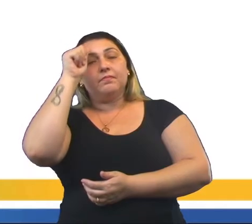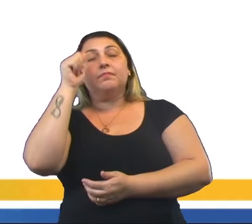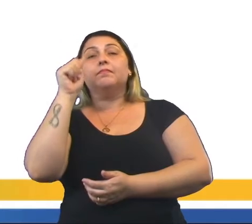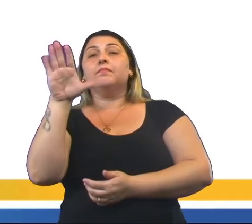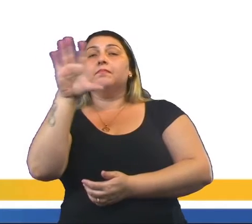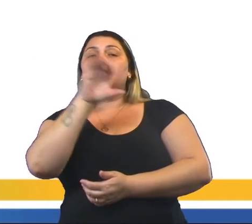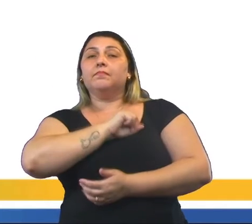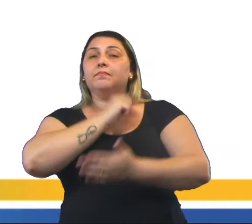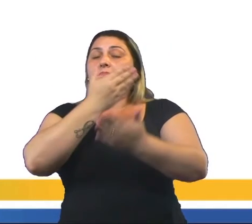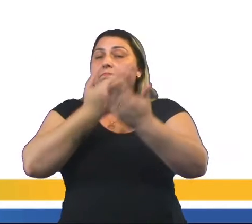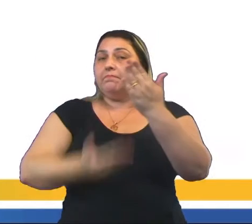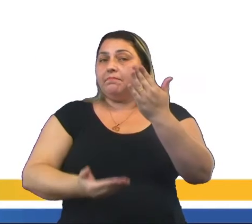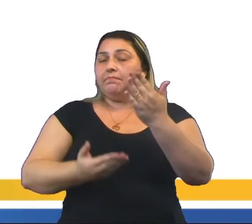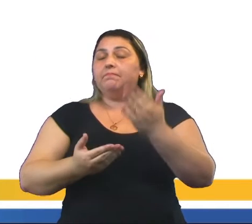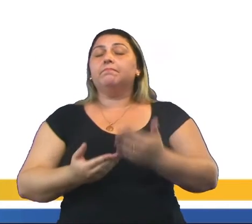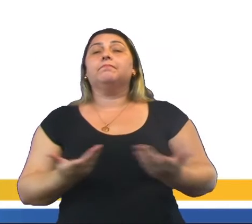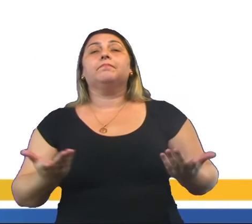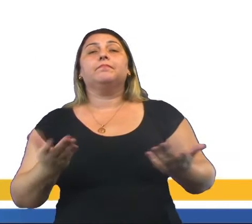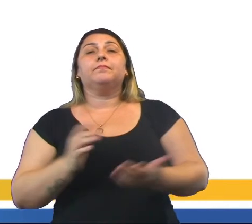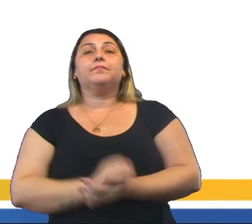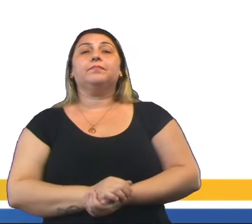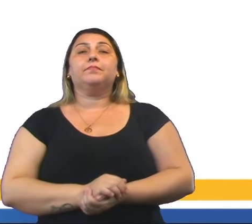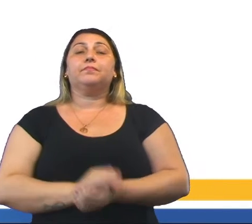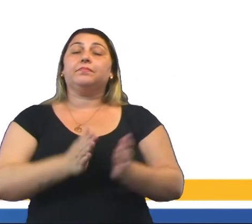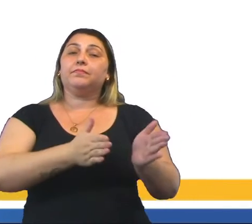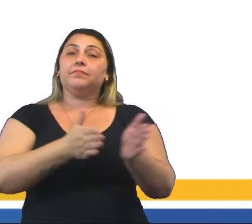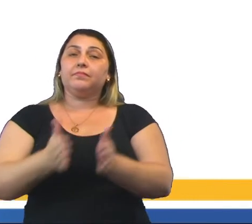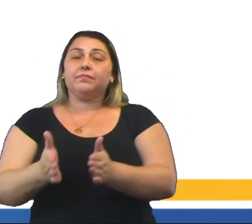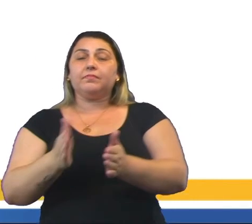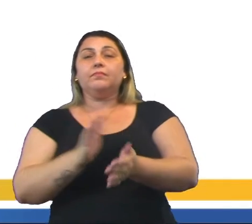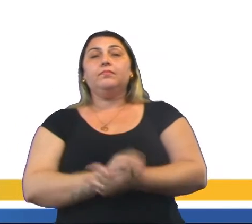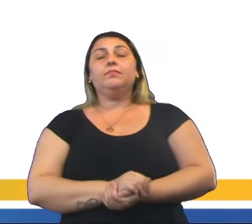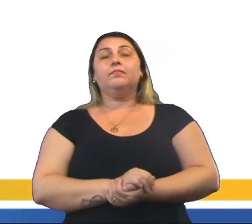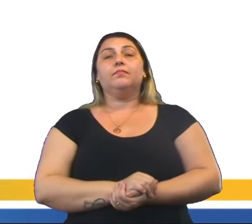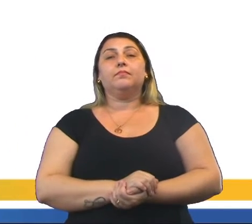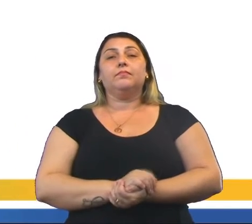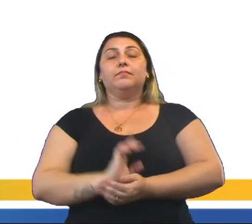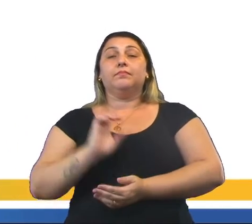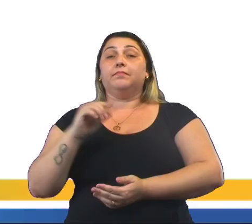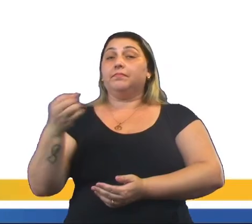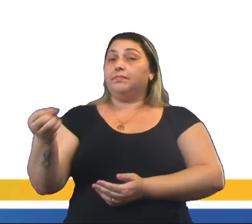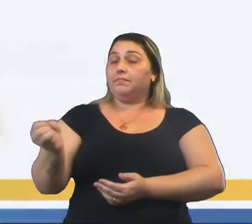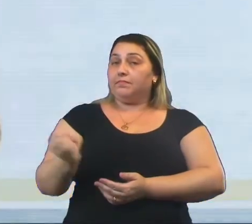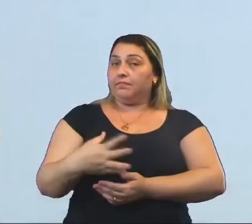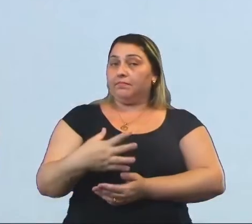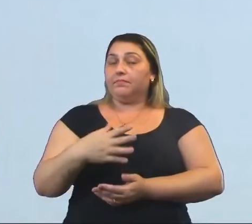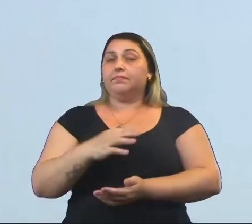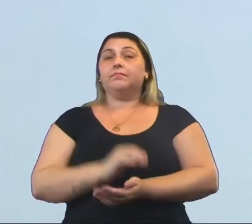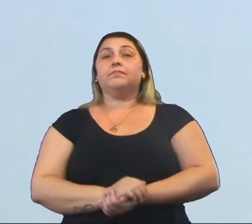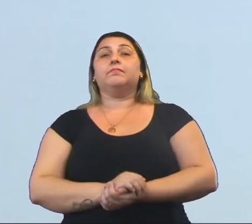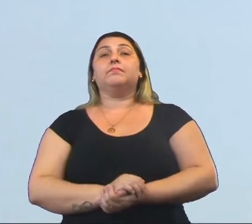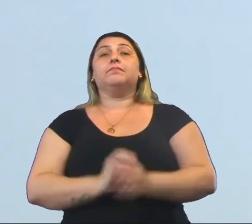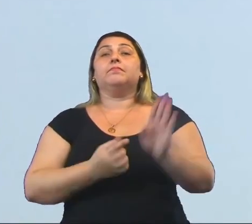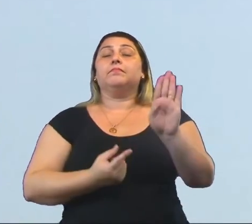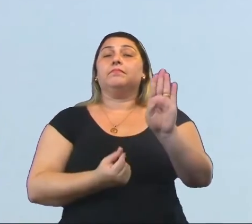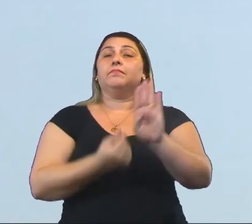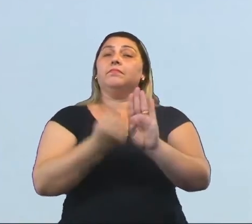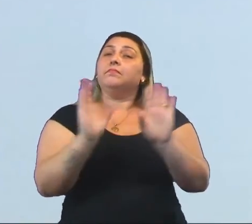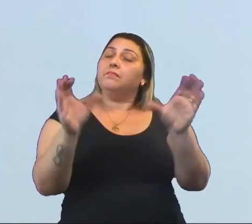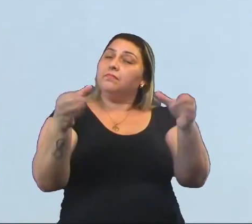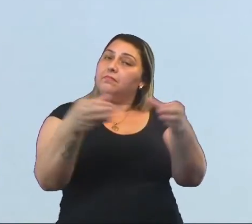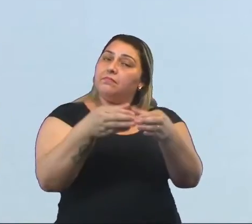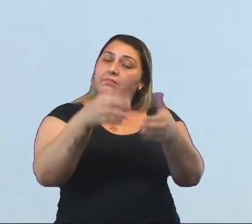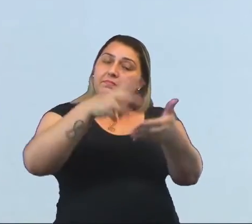Perdição. Agora, bem interessante que nesse período, a nova, digamos assim, burguesia, o novo